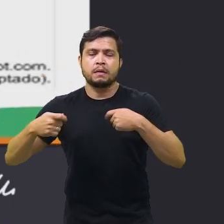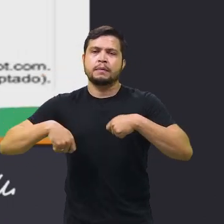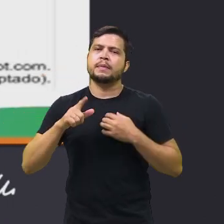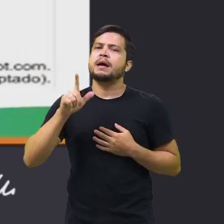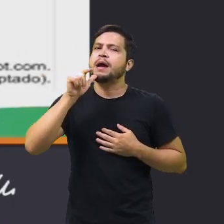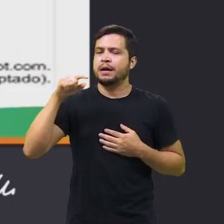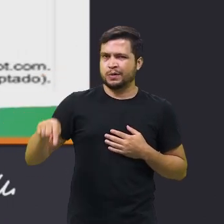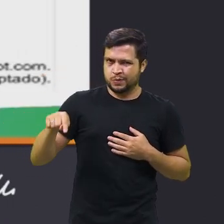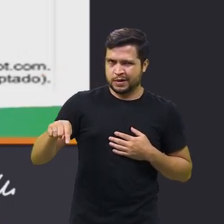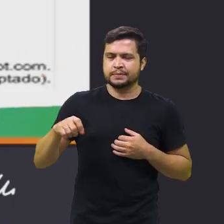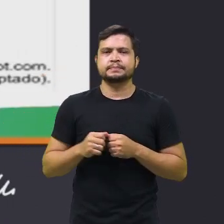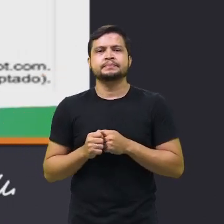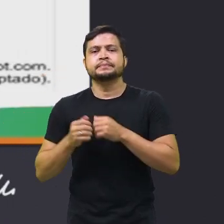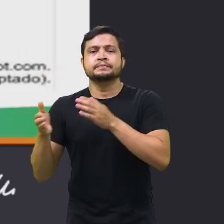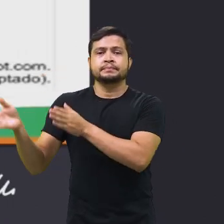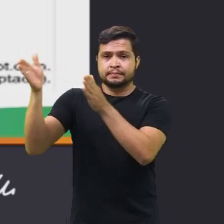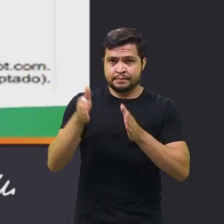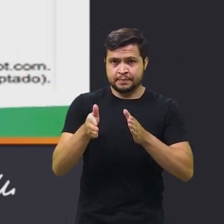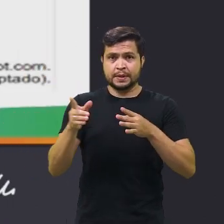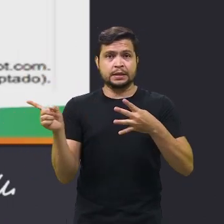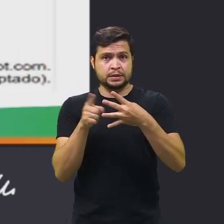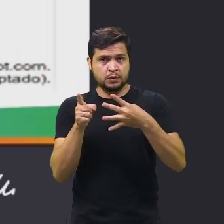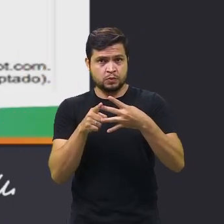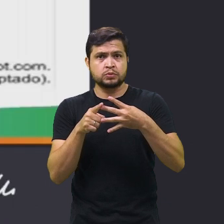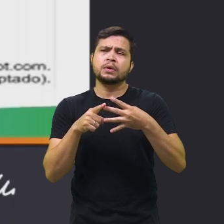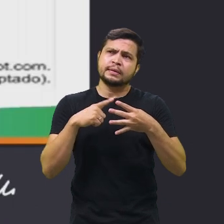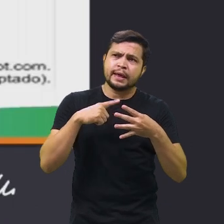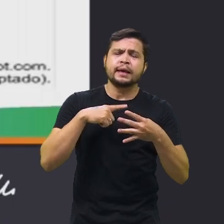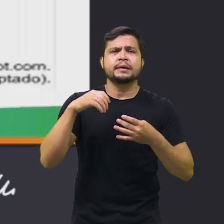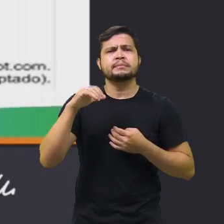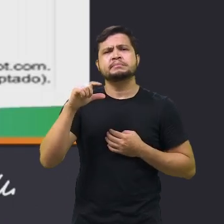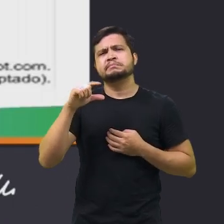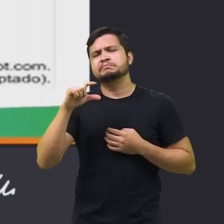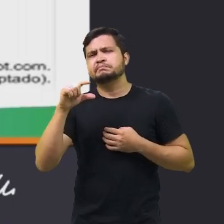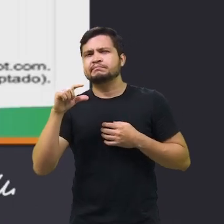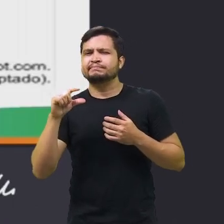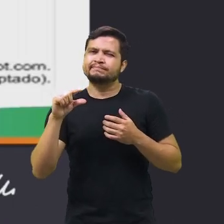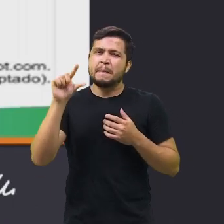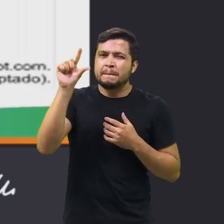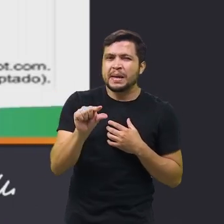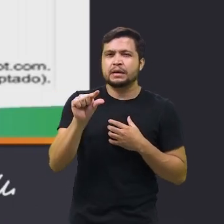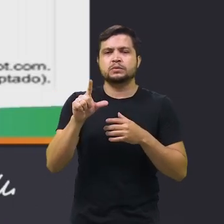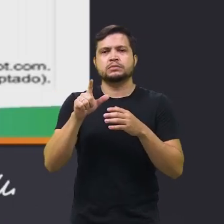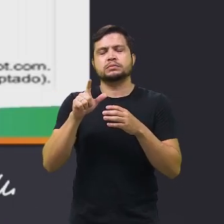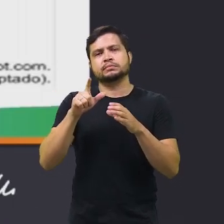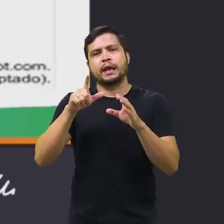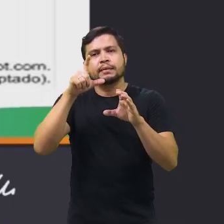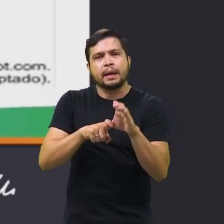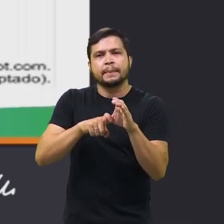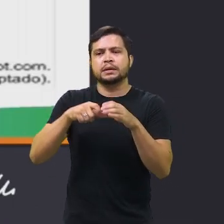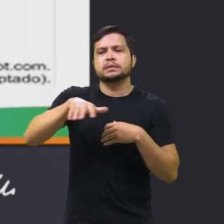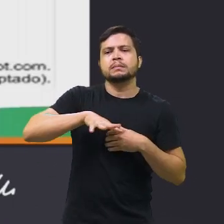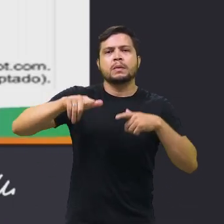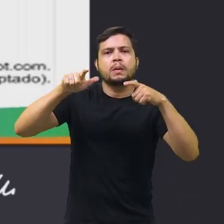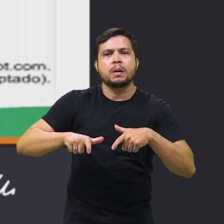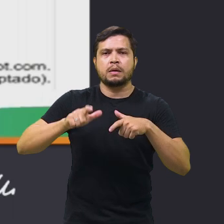ter as pteridófitas, que já vão ter um pouquinho mais de independência do ambiente aquático, já vão conseguir se estabelecer melhor no ambiente